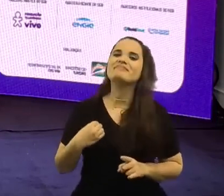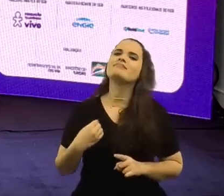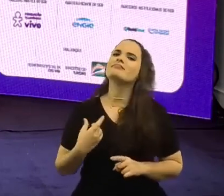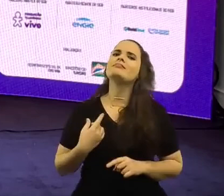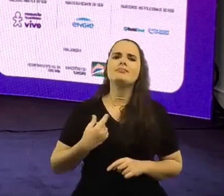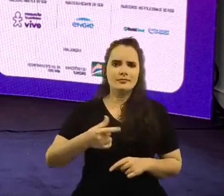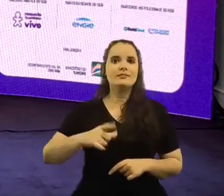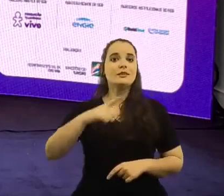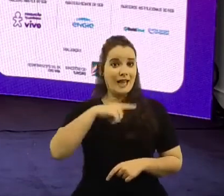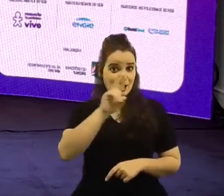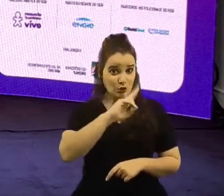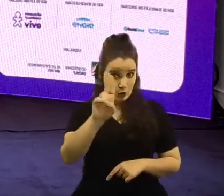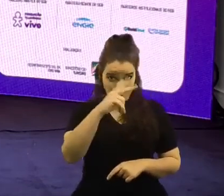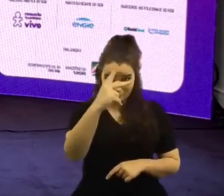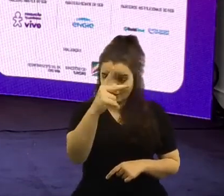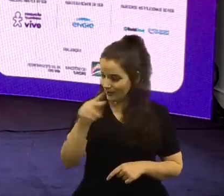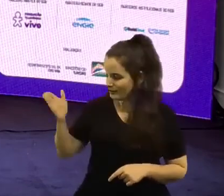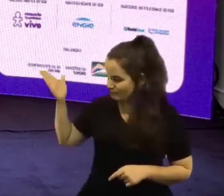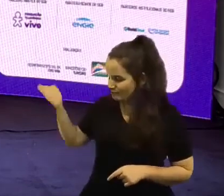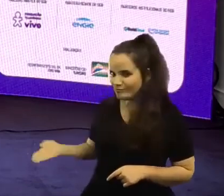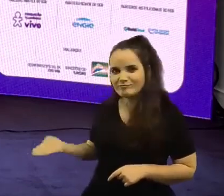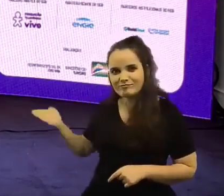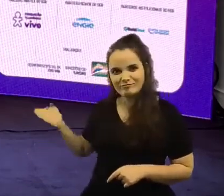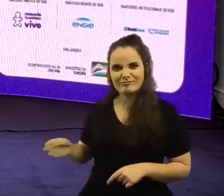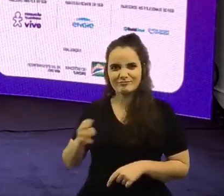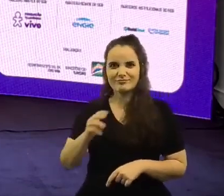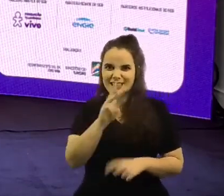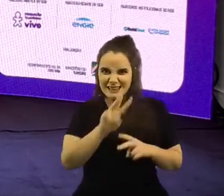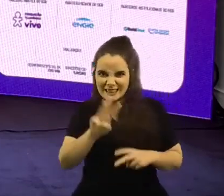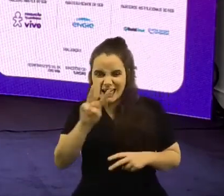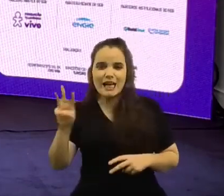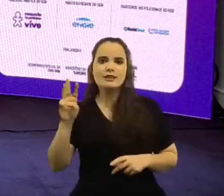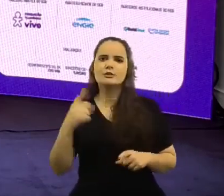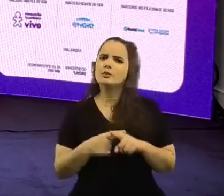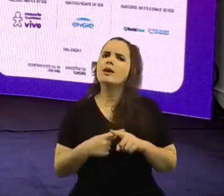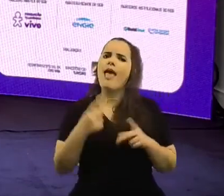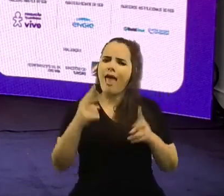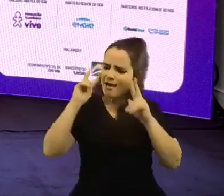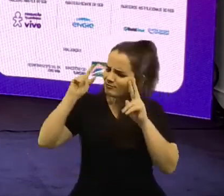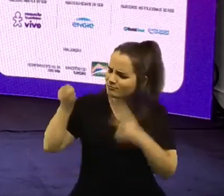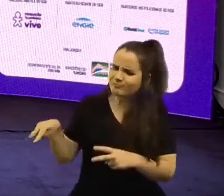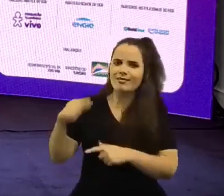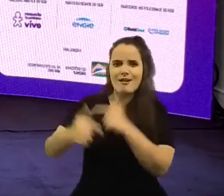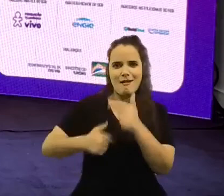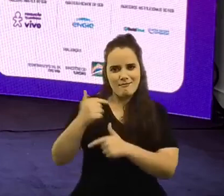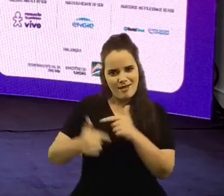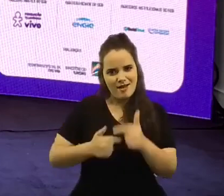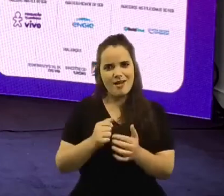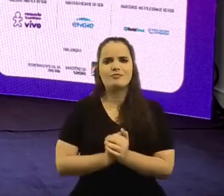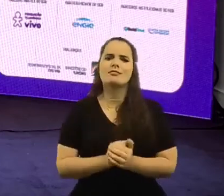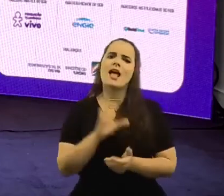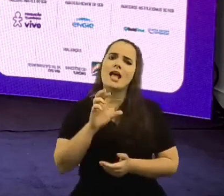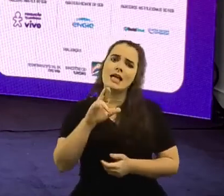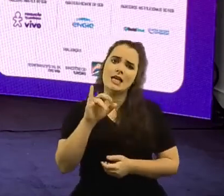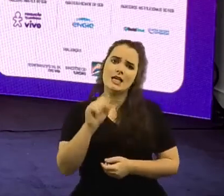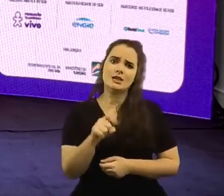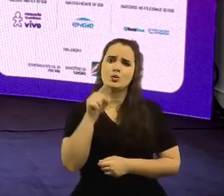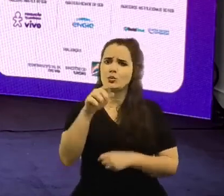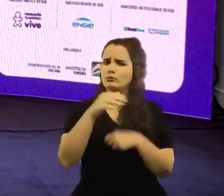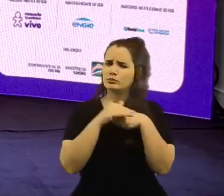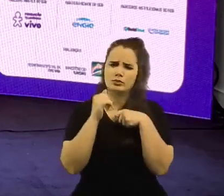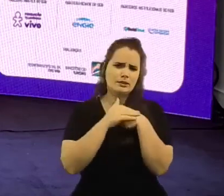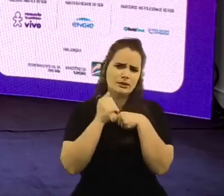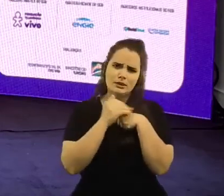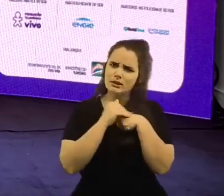o trabalho de vocês maravilhoso e o trabalho de toda a equipe. Cris, você é muito sensível, muito lindo o que tu falou